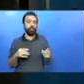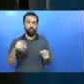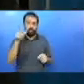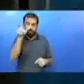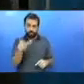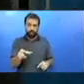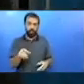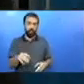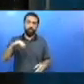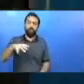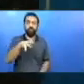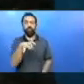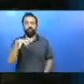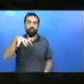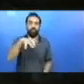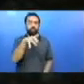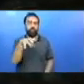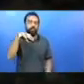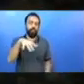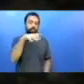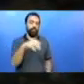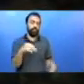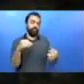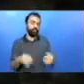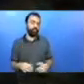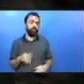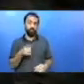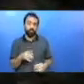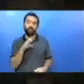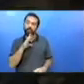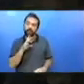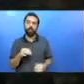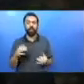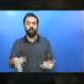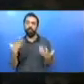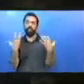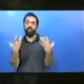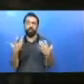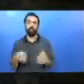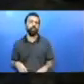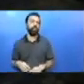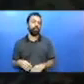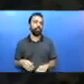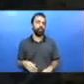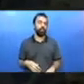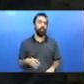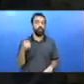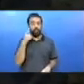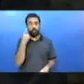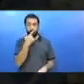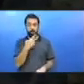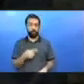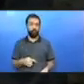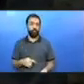pelo espaço. Você já teve a oportunidade de participar dessa festa? Se não teve, gostaria de conhecê-la? Então, olha, esse daqui é o